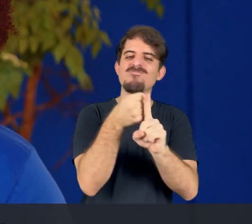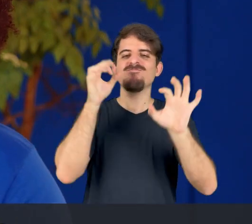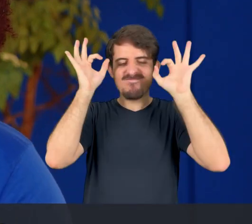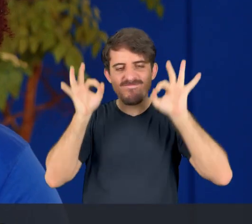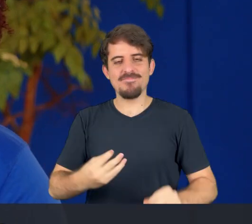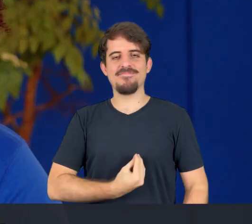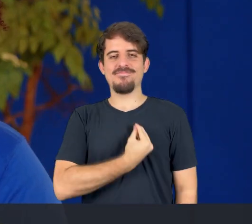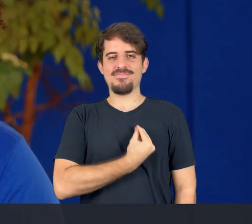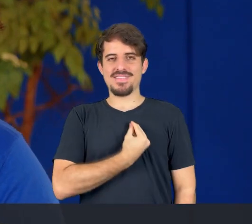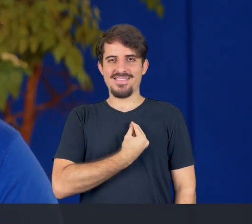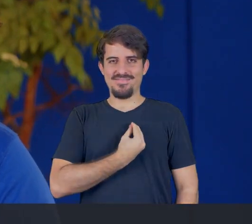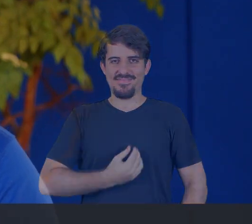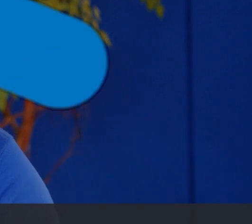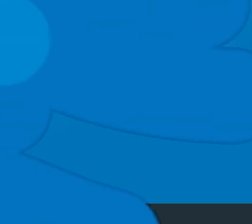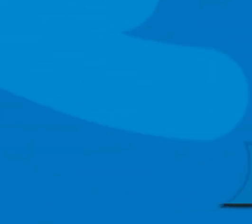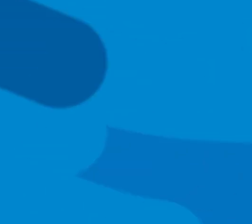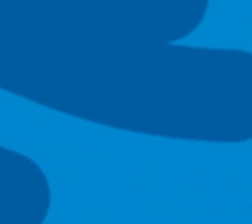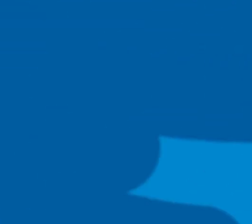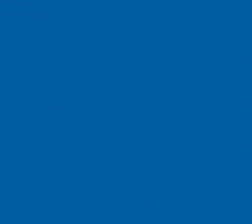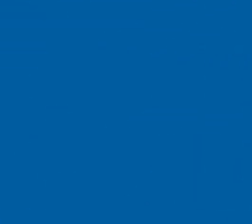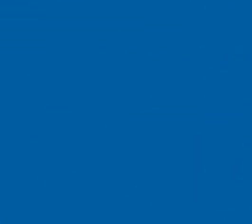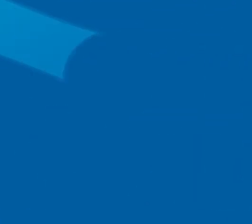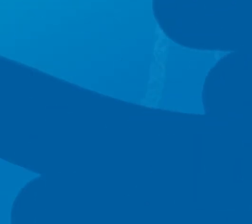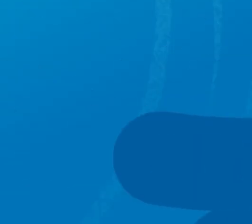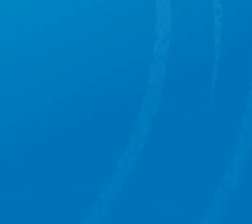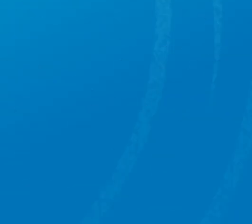que tem na vida dessas pessoas.